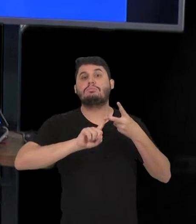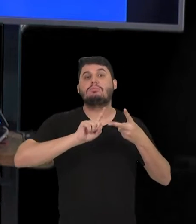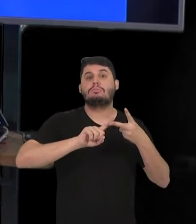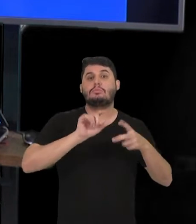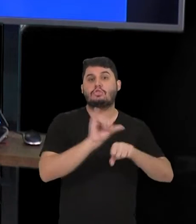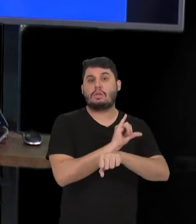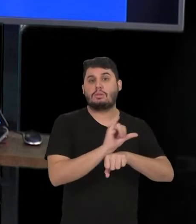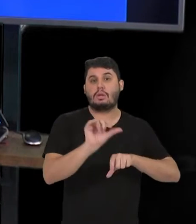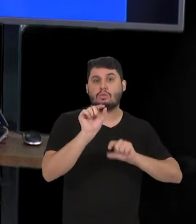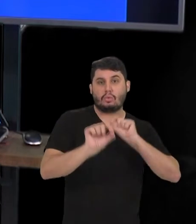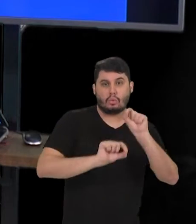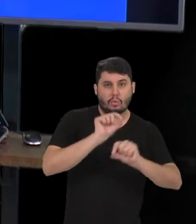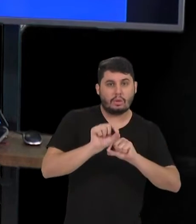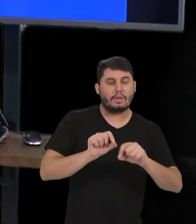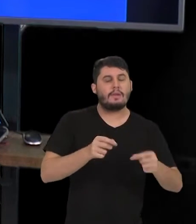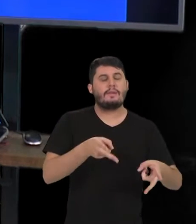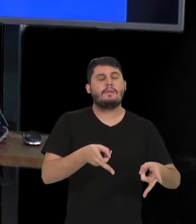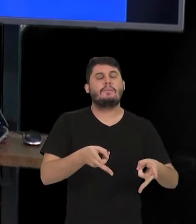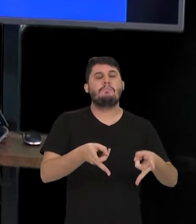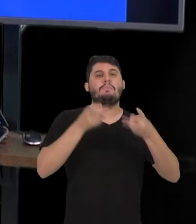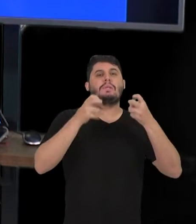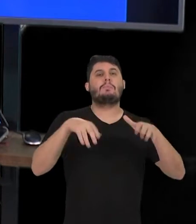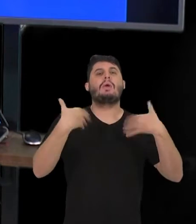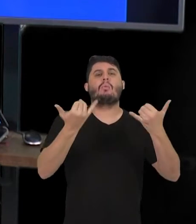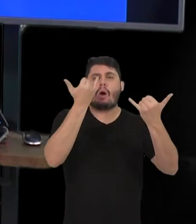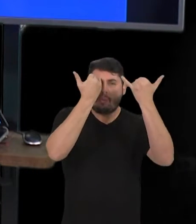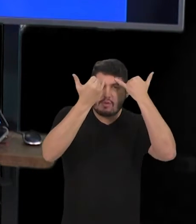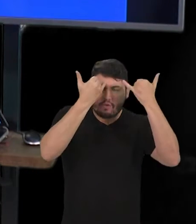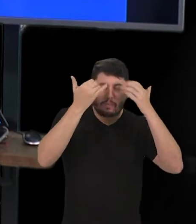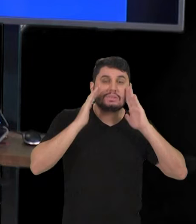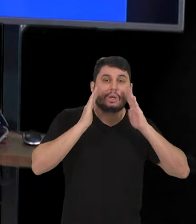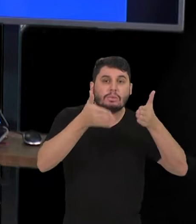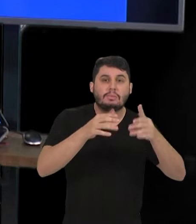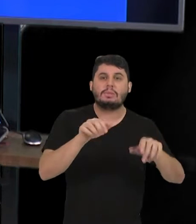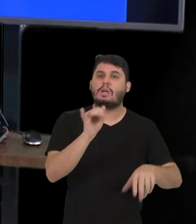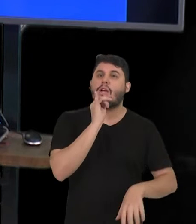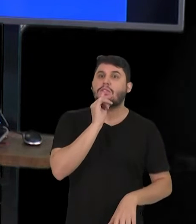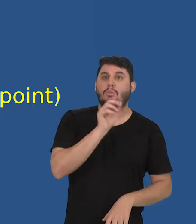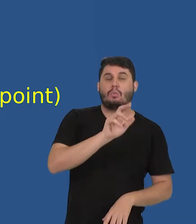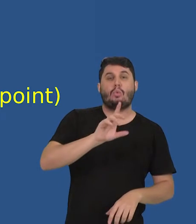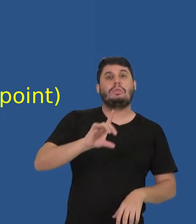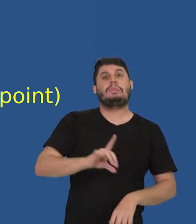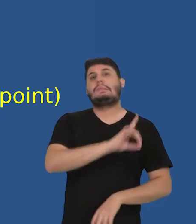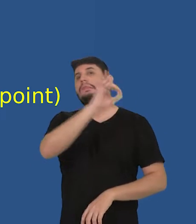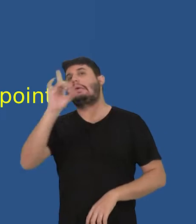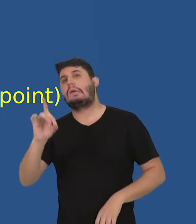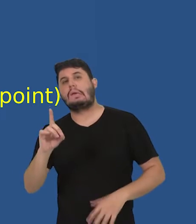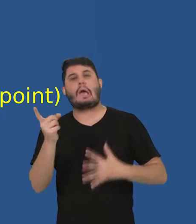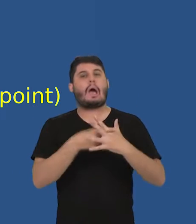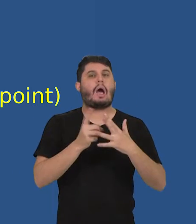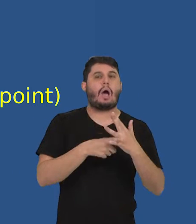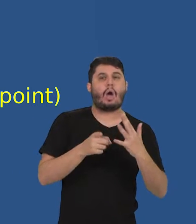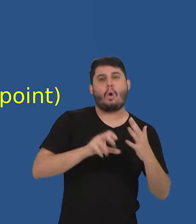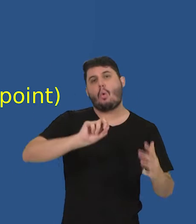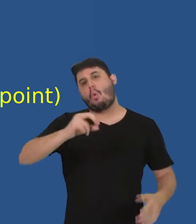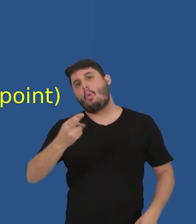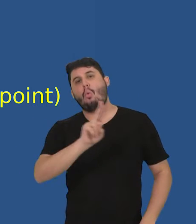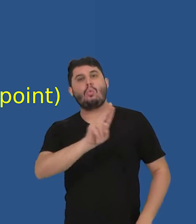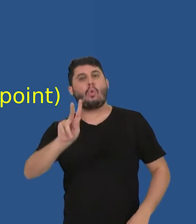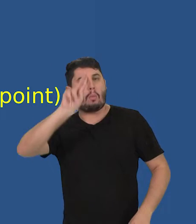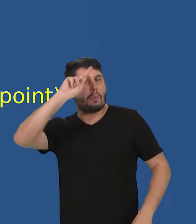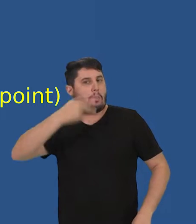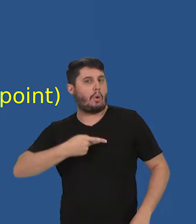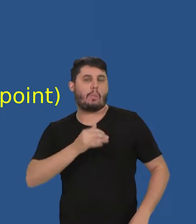ponto específico que o texto está pedindo, ou seja, informações específicas, como datas, por exemplo, ou nomes próprios, né? Uma pergunta bem